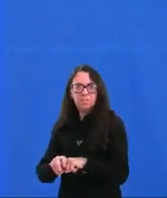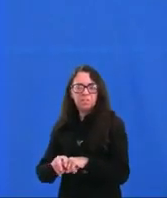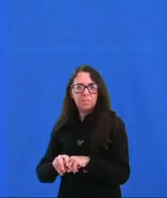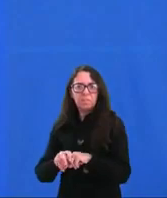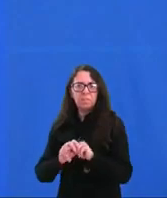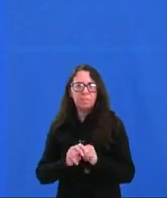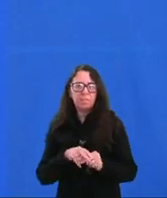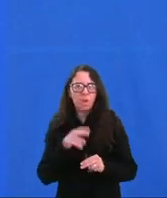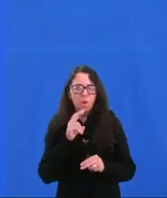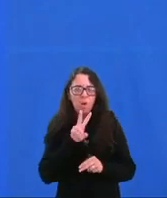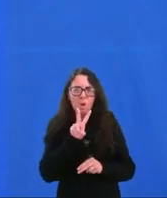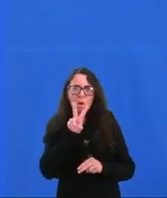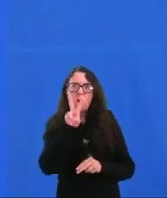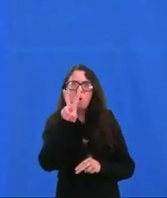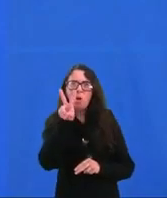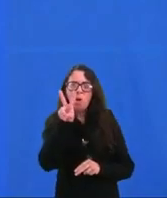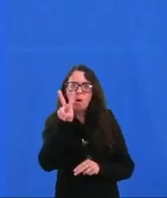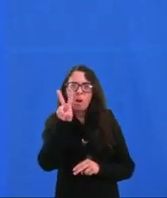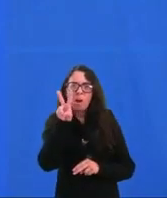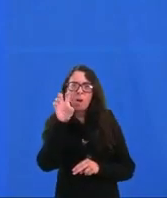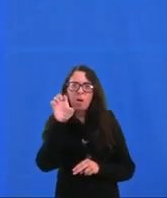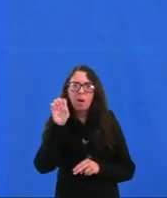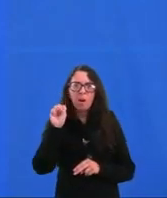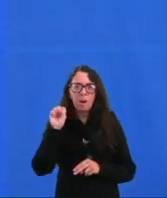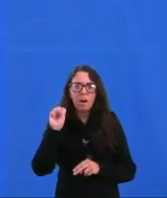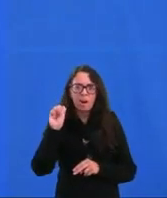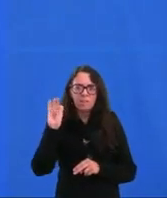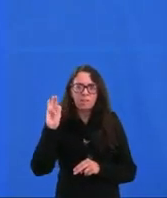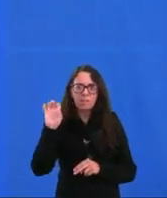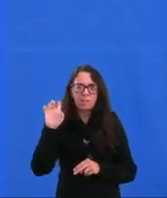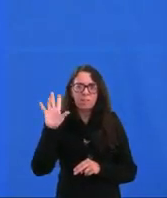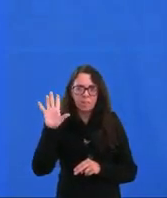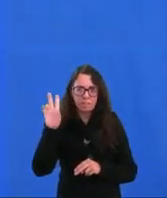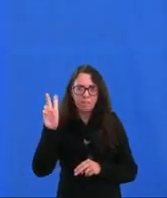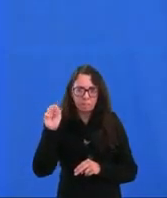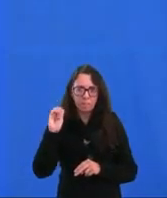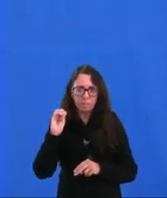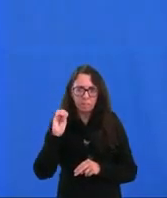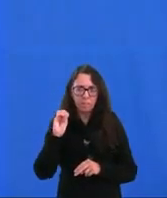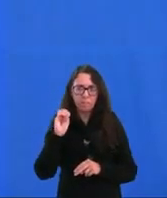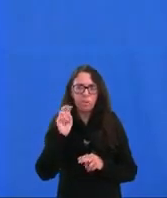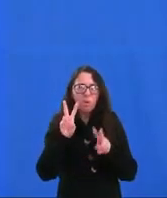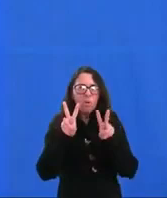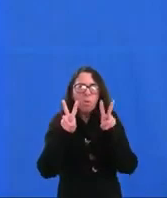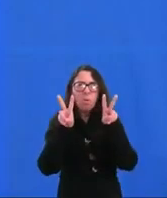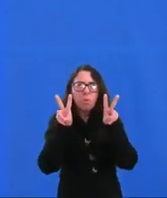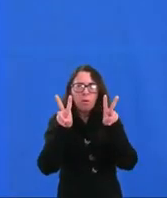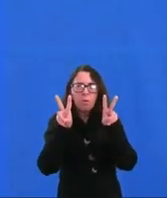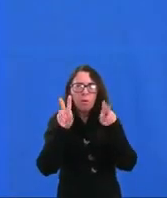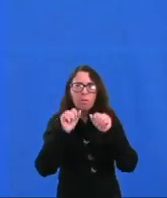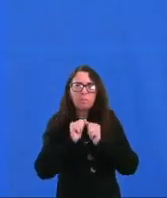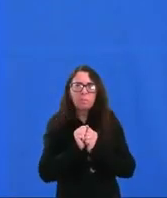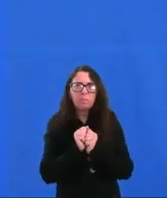o seu rosto como se fosse rosto de anjo. Amados, essa passagem